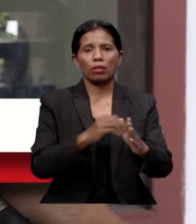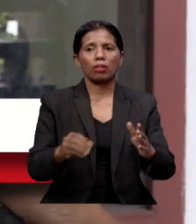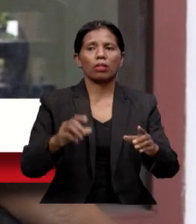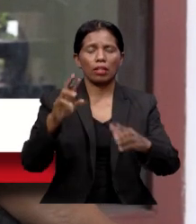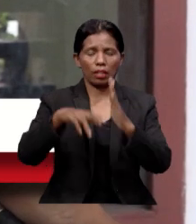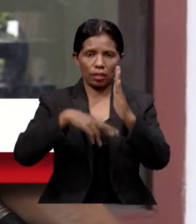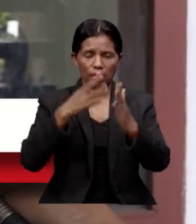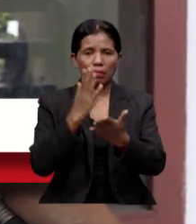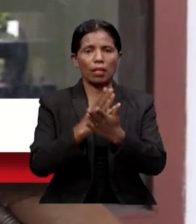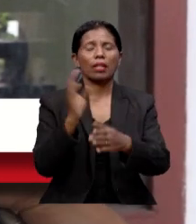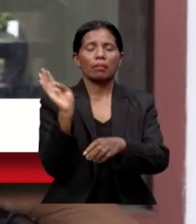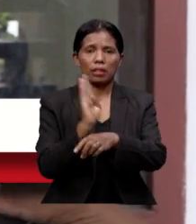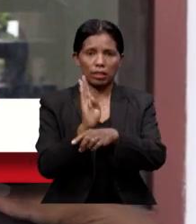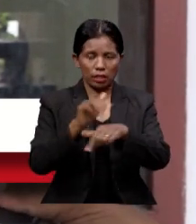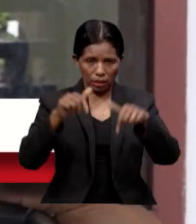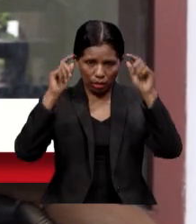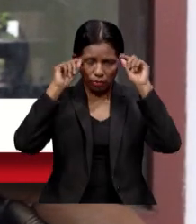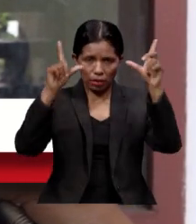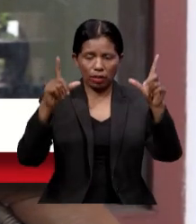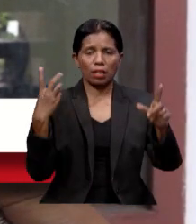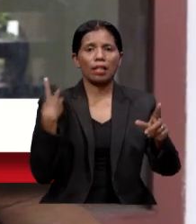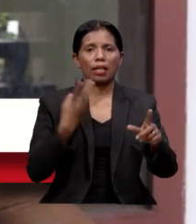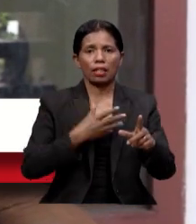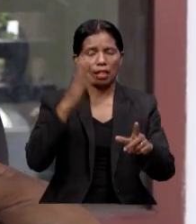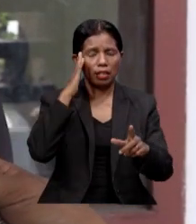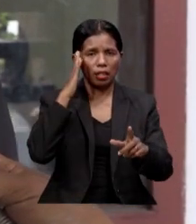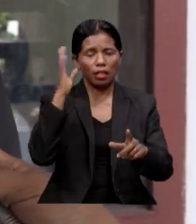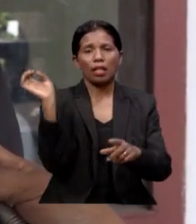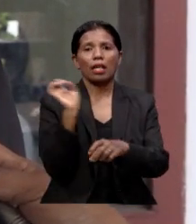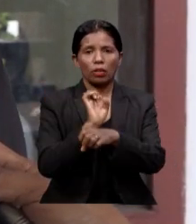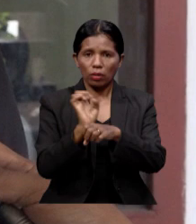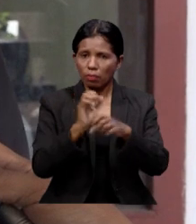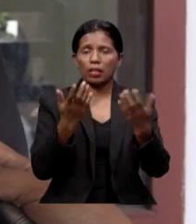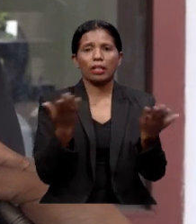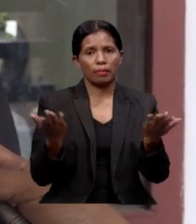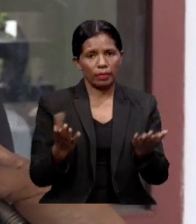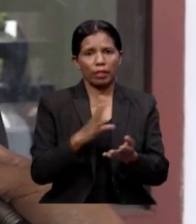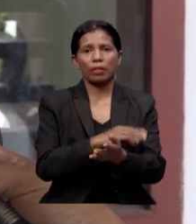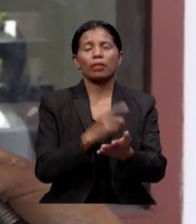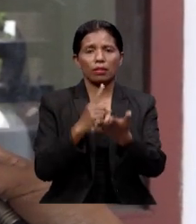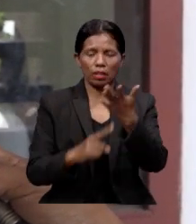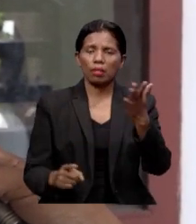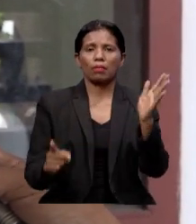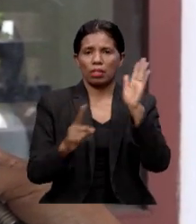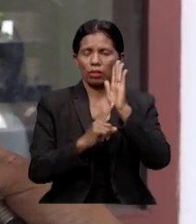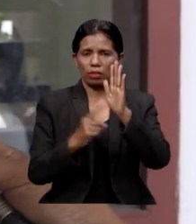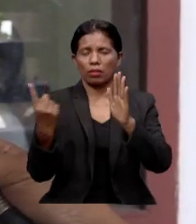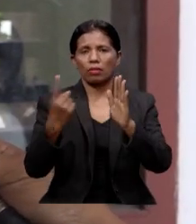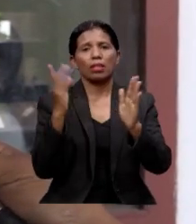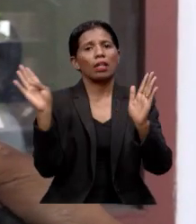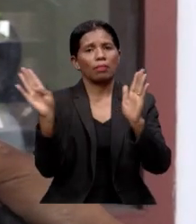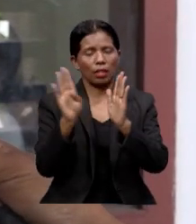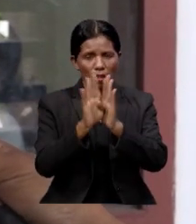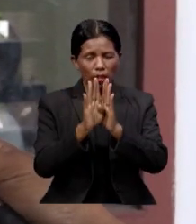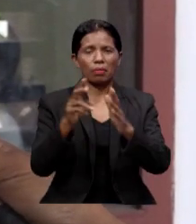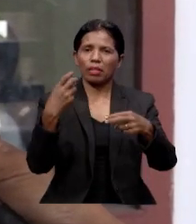negócio Timor-Leste, nem até ter ela lá e ter a economia e a NB, no mostra sair da marca, se sai na fatin a barreira com dificuldades